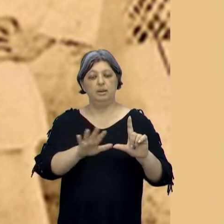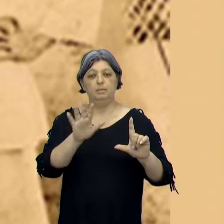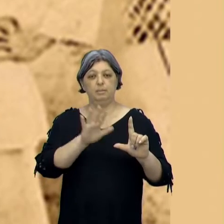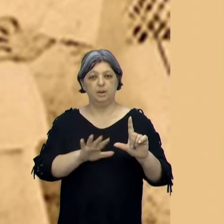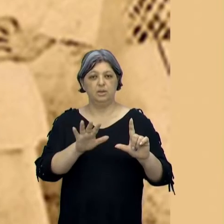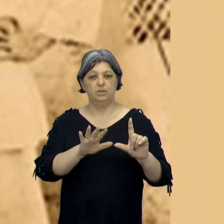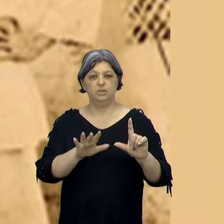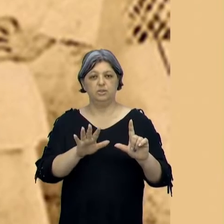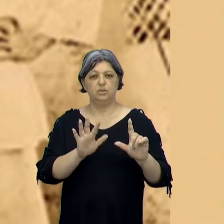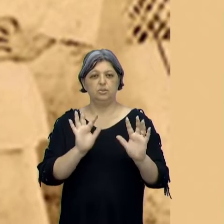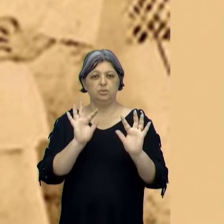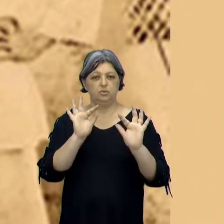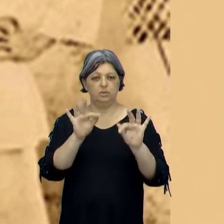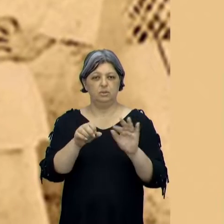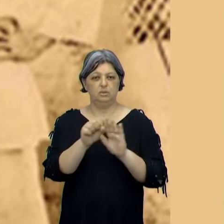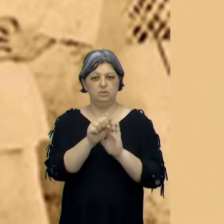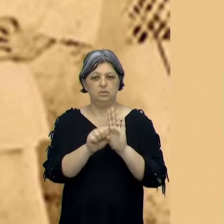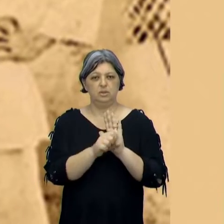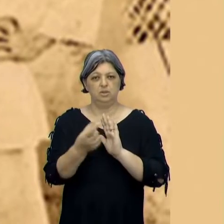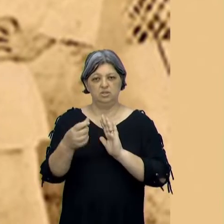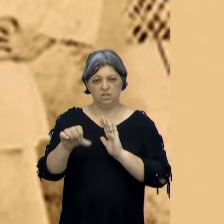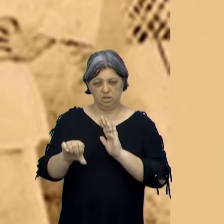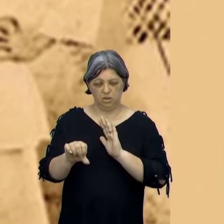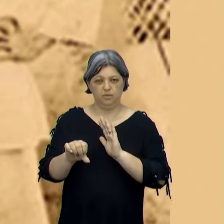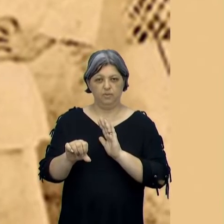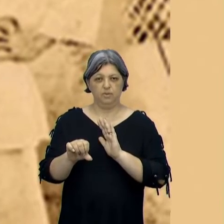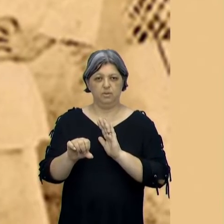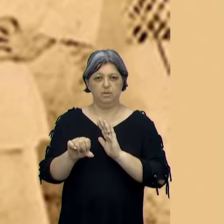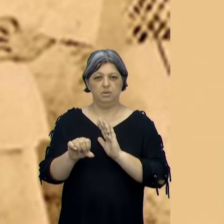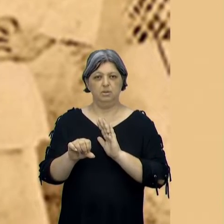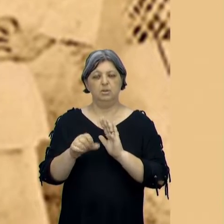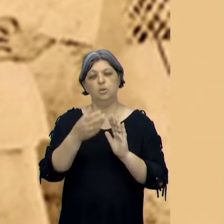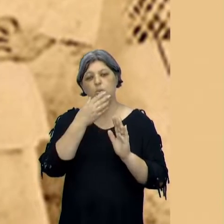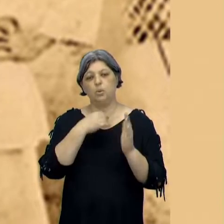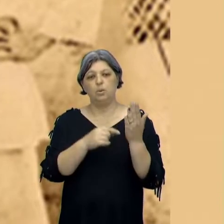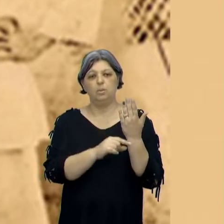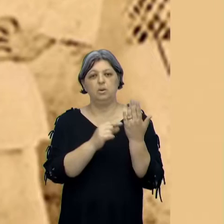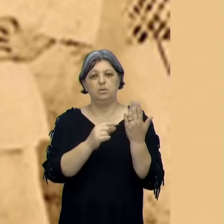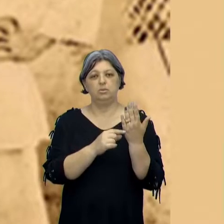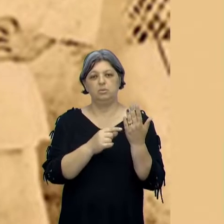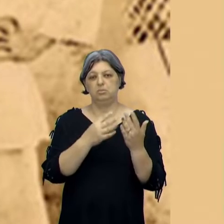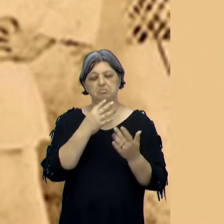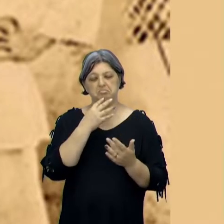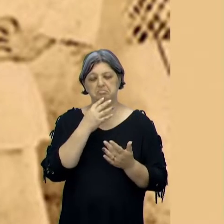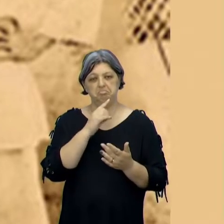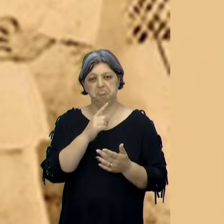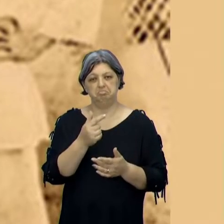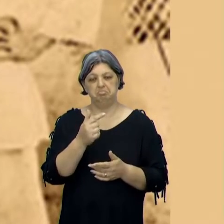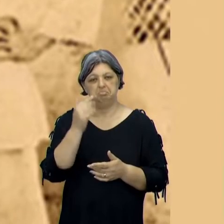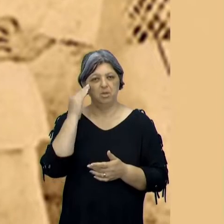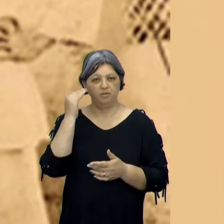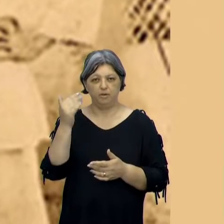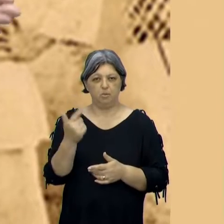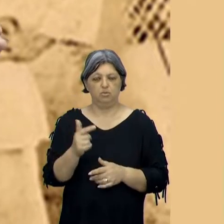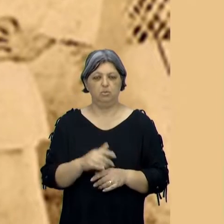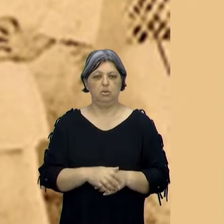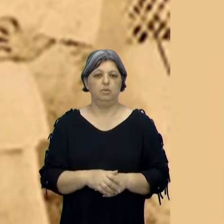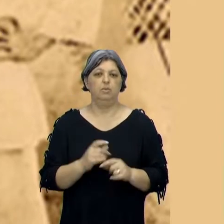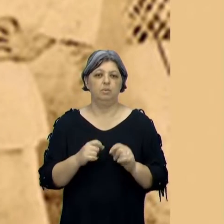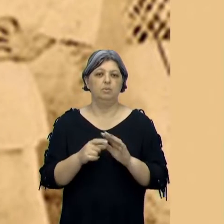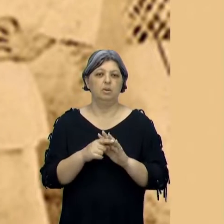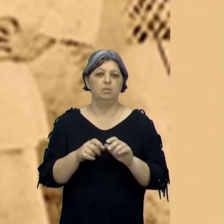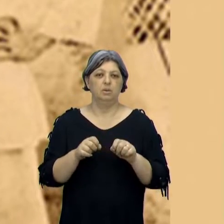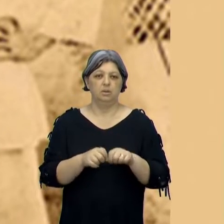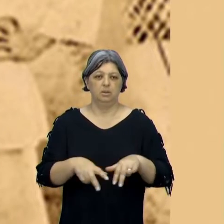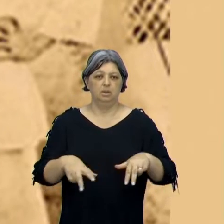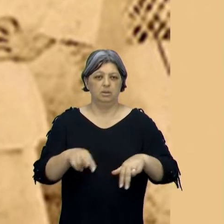que é do final do século XIX. Essa imagem ela é de um autor desconhecido, mas é uma imagem onde mostram várias etnias